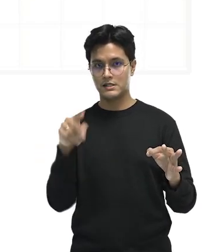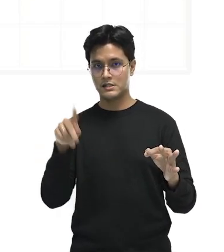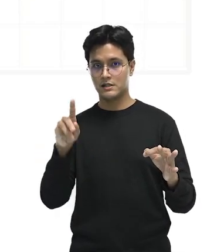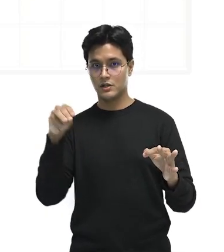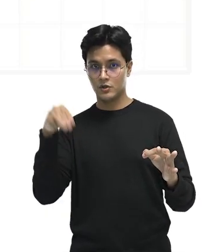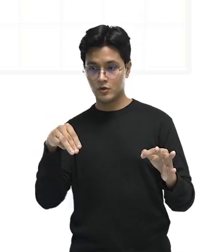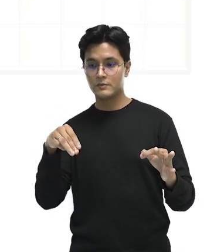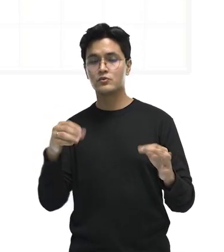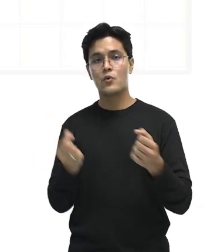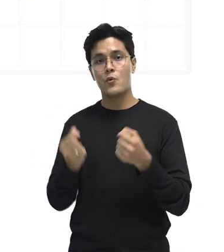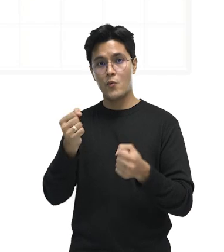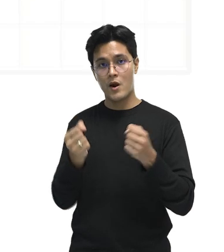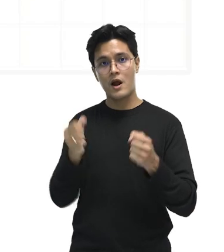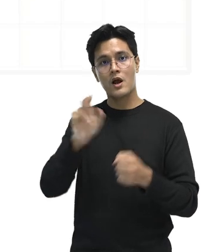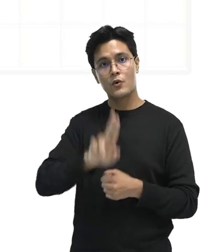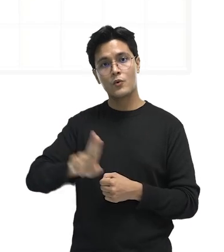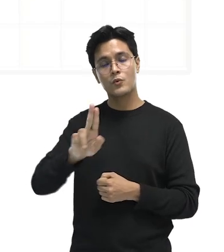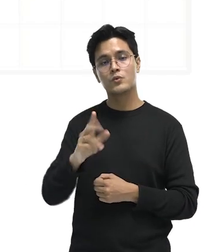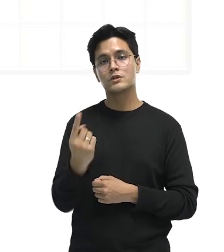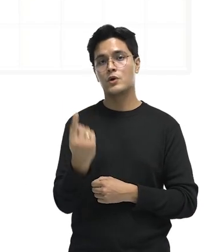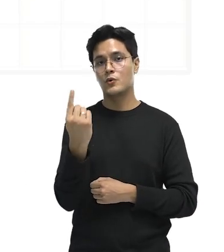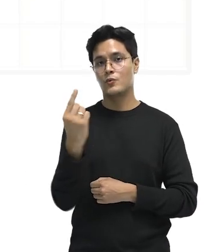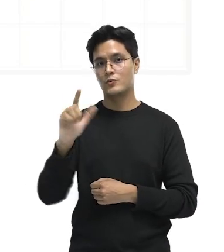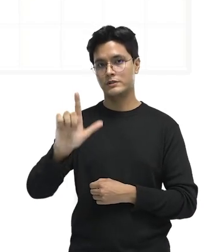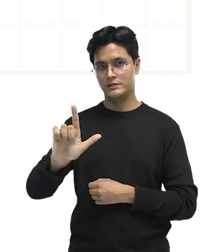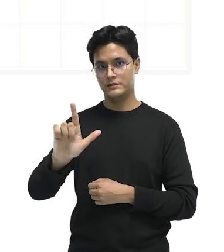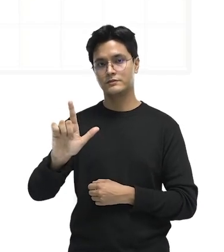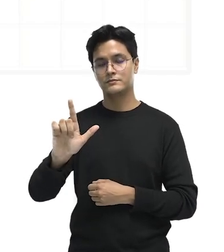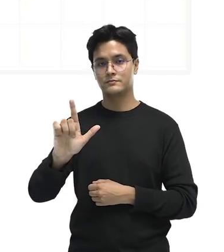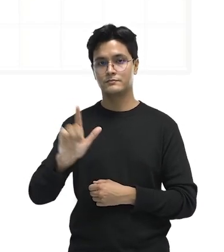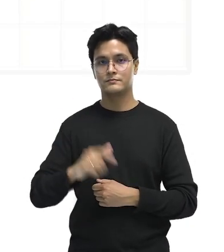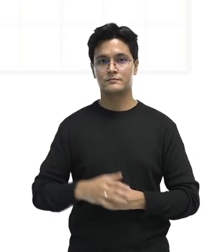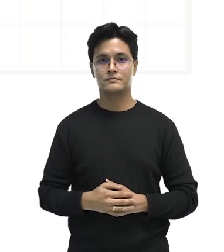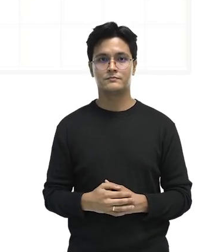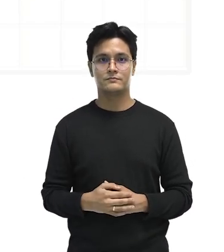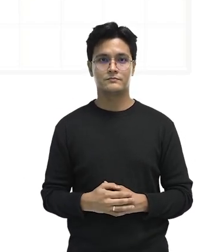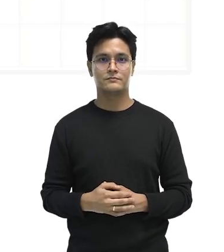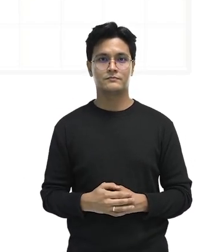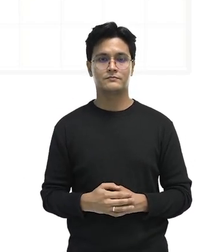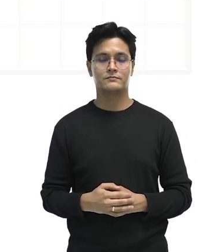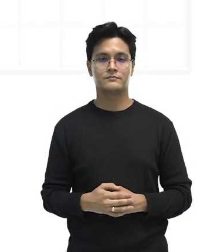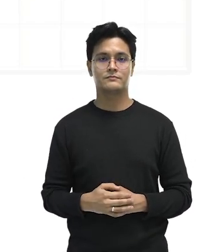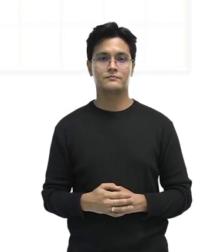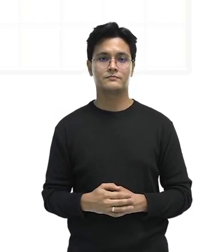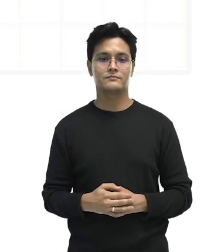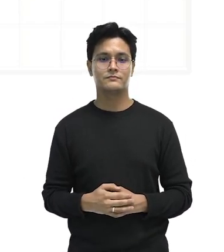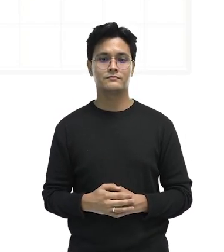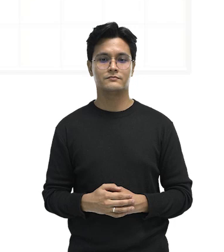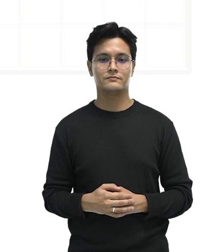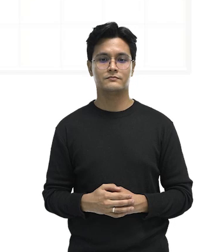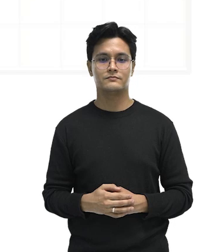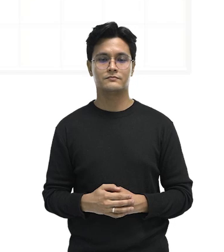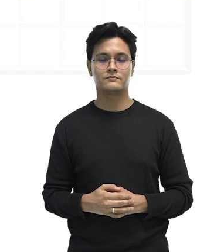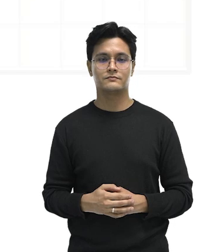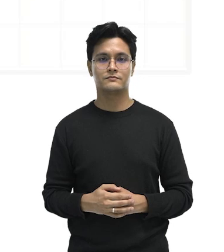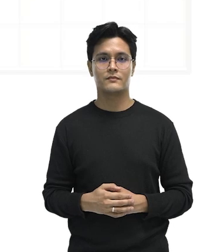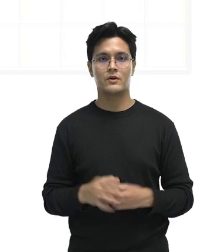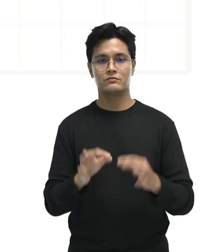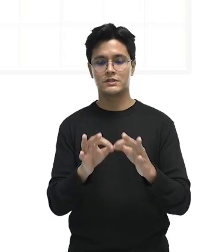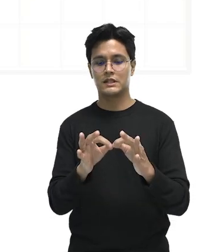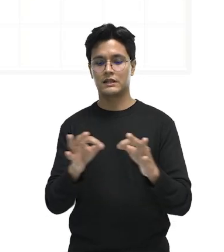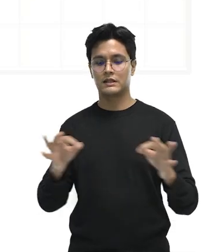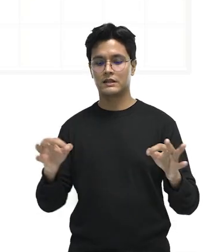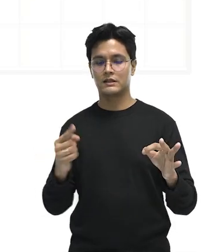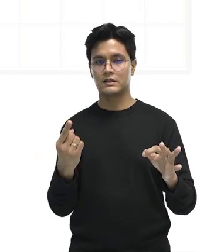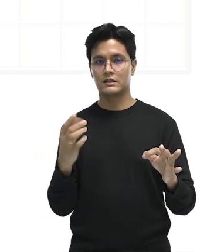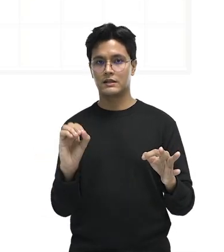dele consome 1 litro de gasolina, beleza? Para percorrer 10 quilômetros, ele